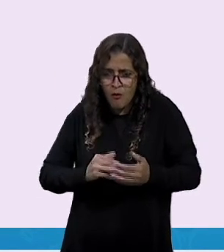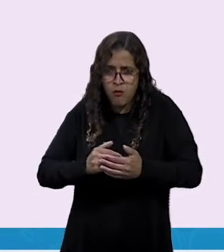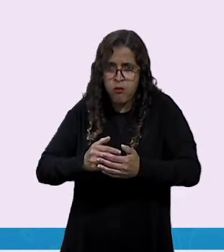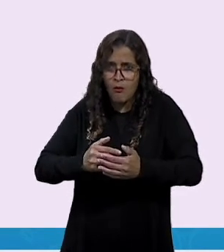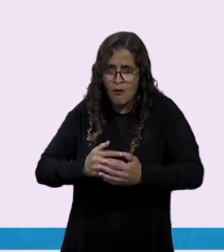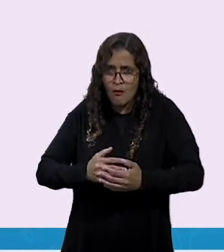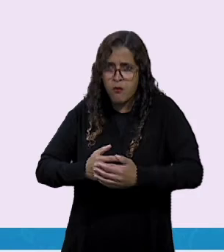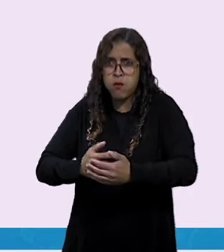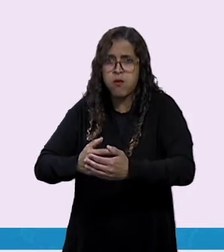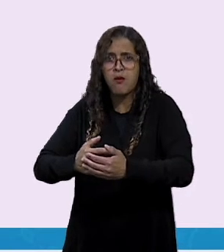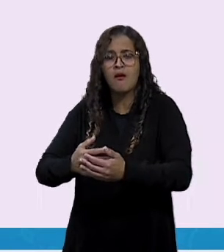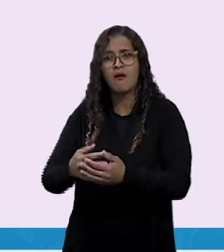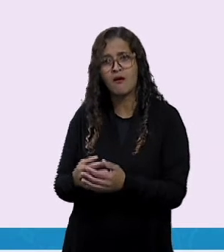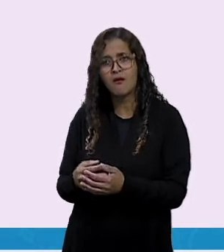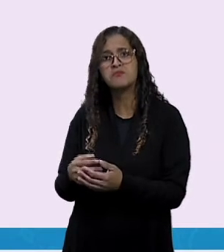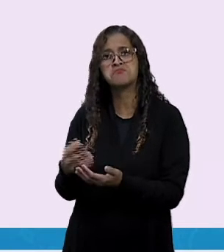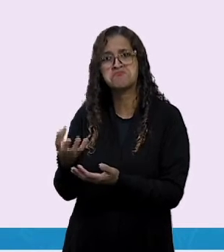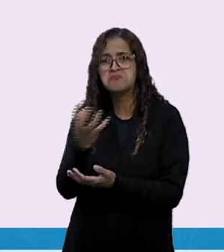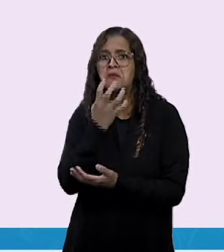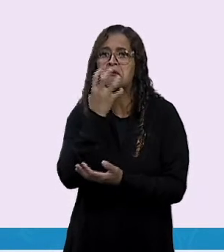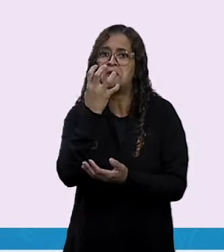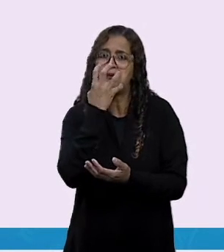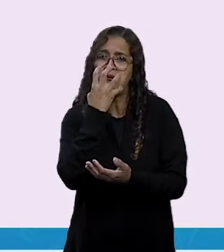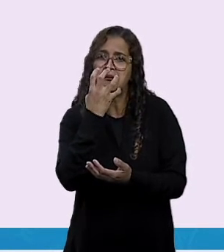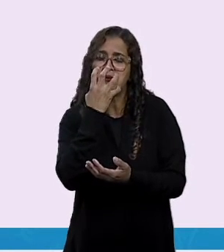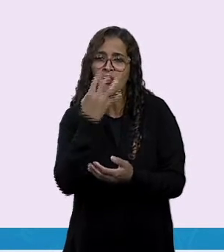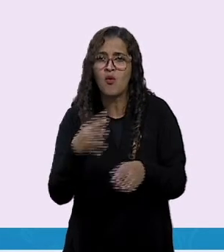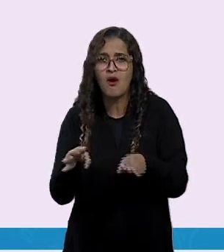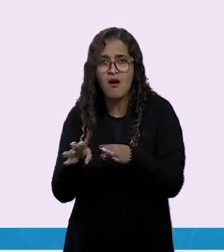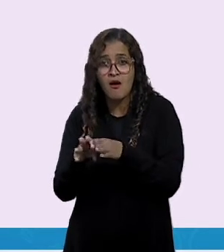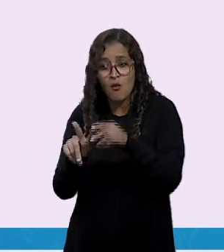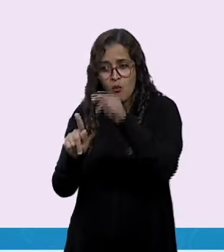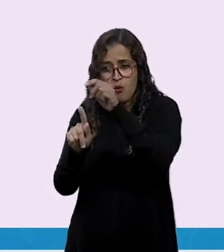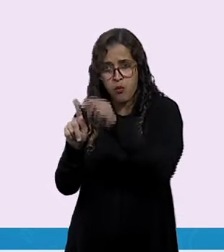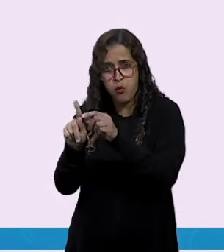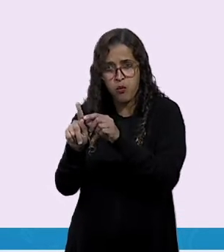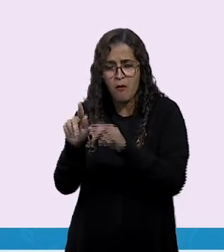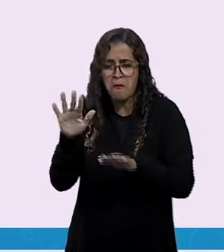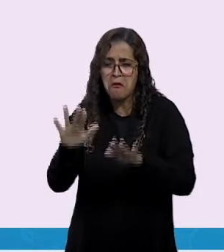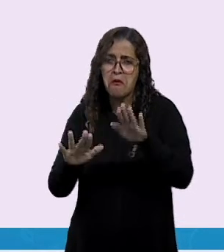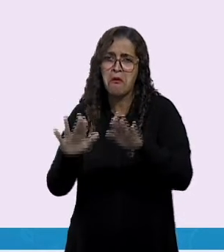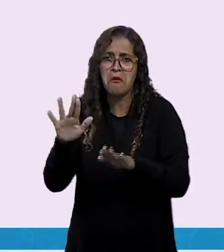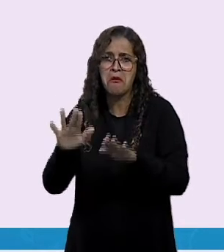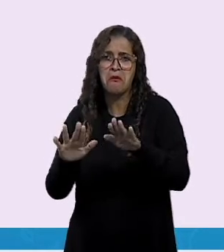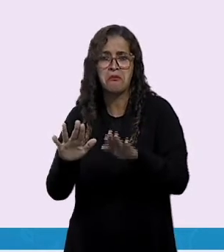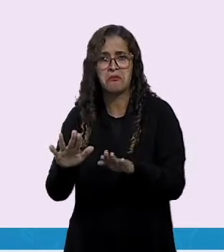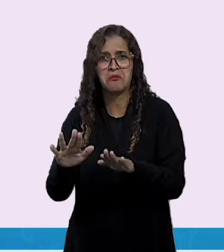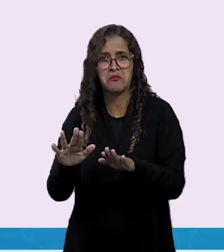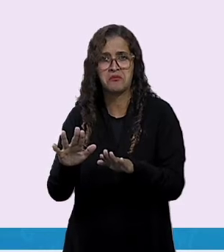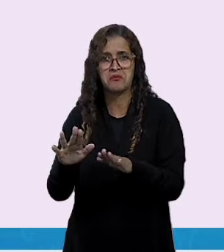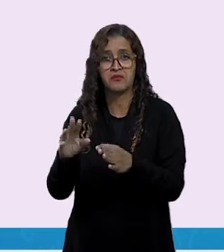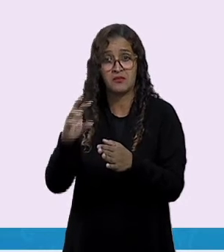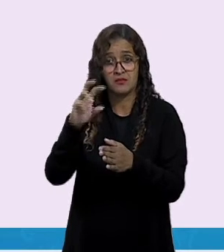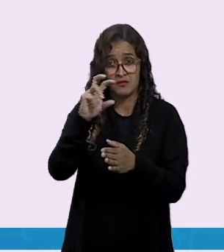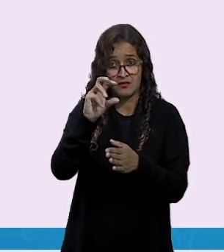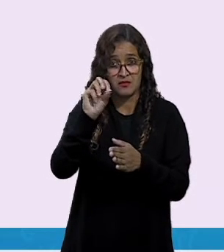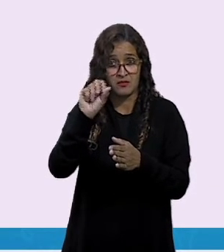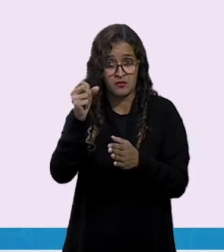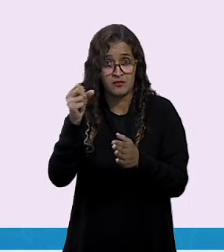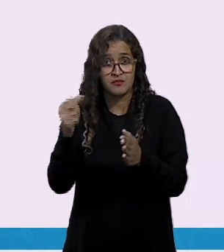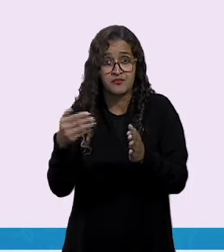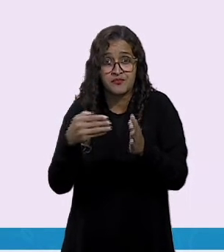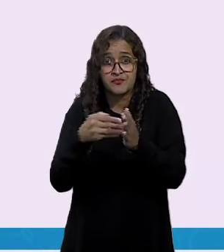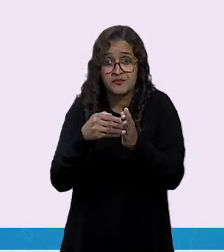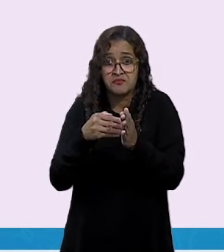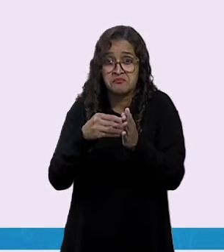58 a 73 dias, ou seja, 2 meses mais ou menos que o cachorro leva para desenvolver os filhotes e ter